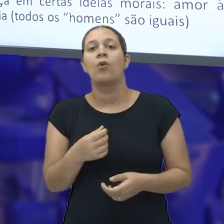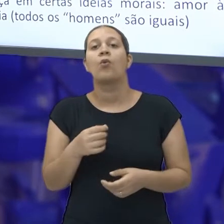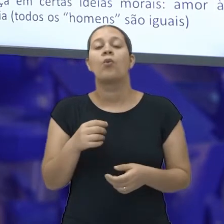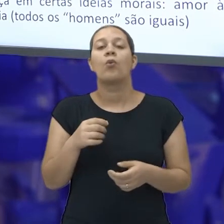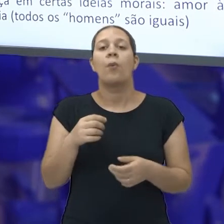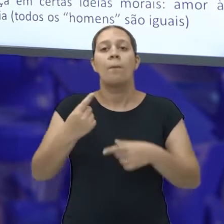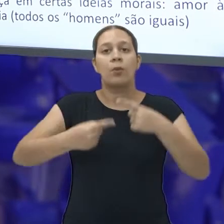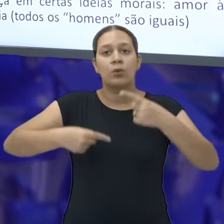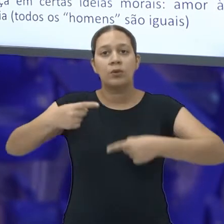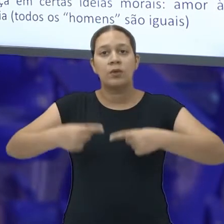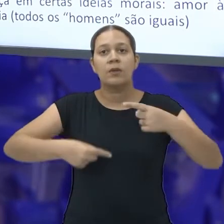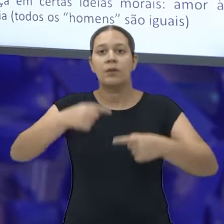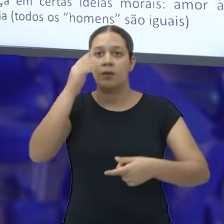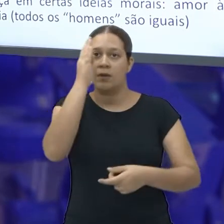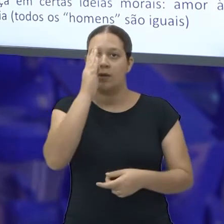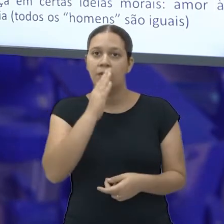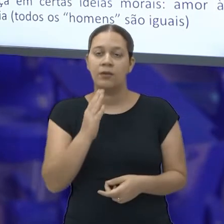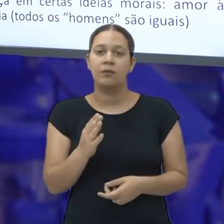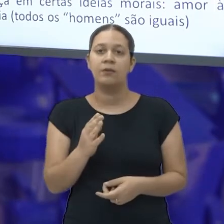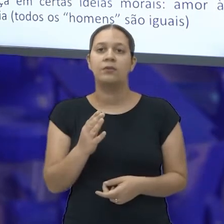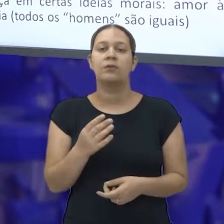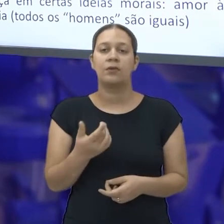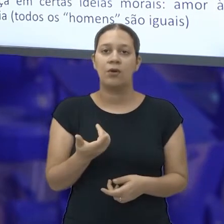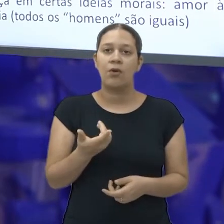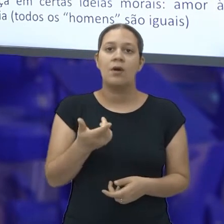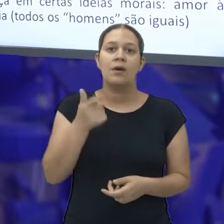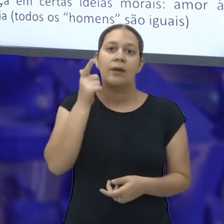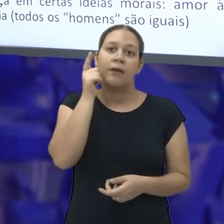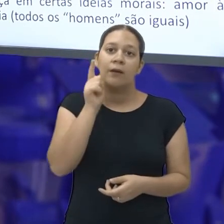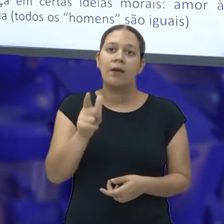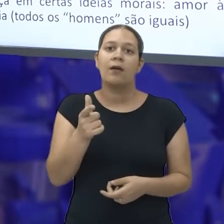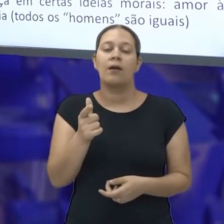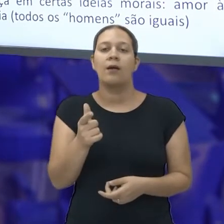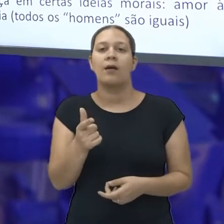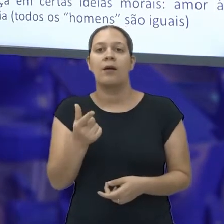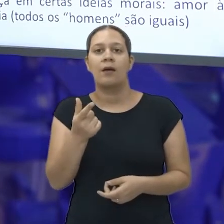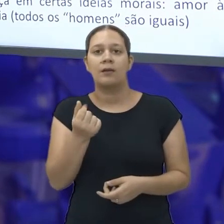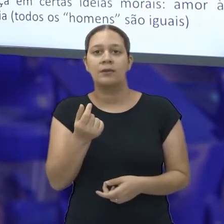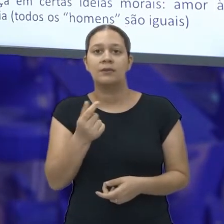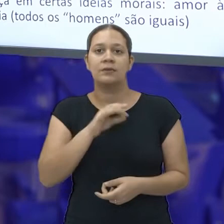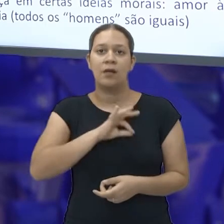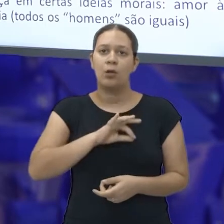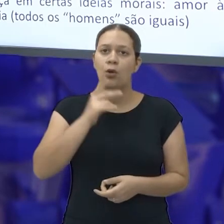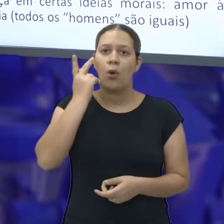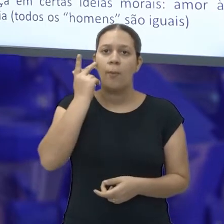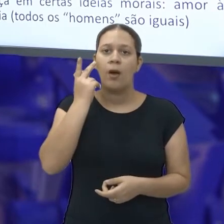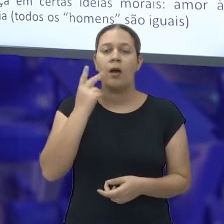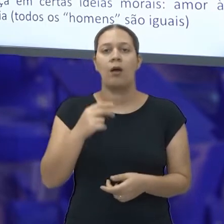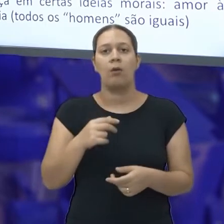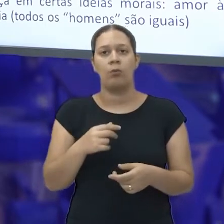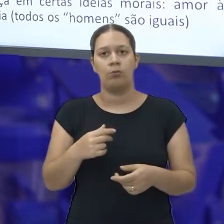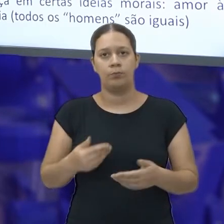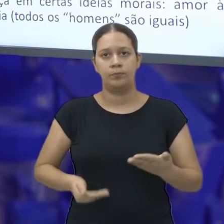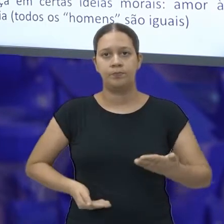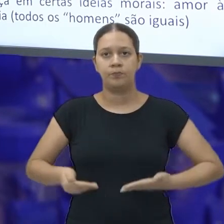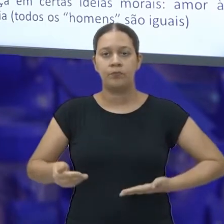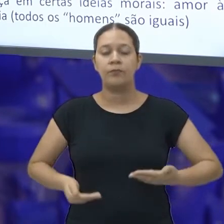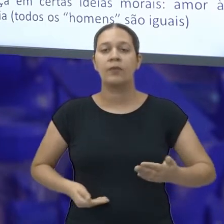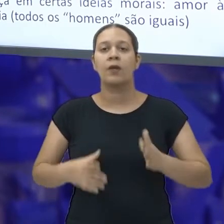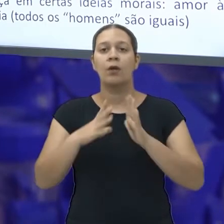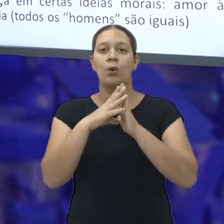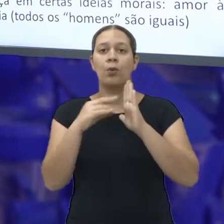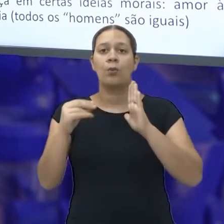um político brasileiro era para ganhar feito um trabalhador brasileiro, né? Bom, é um